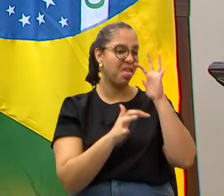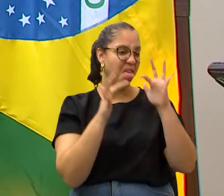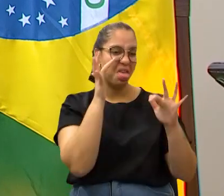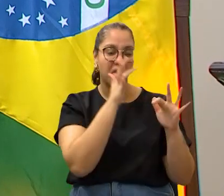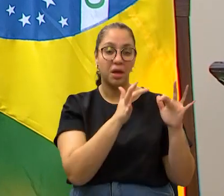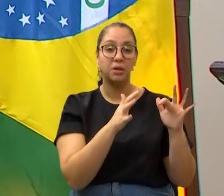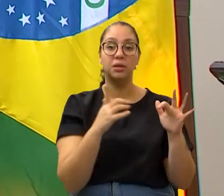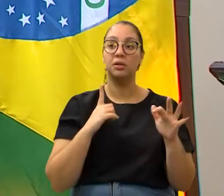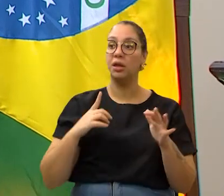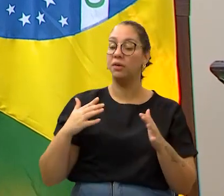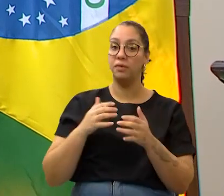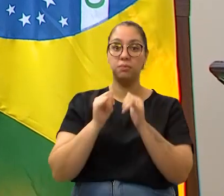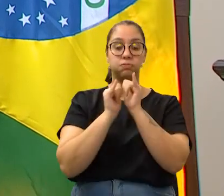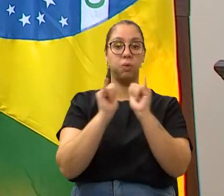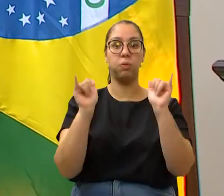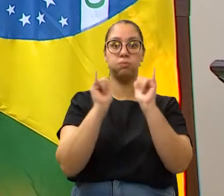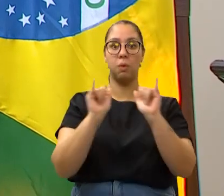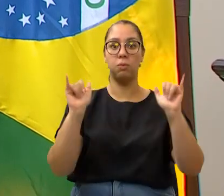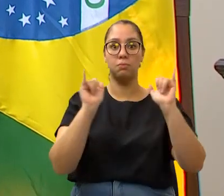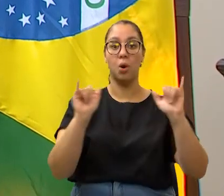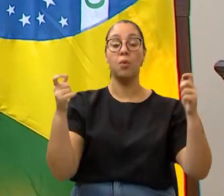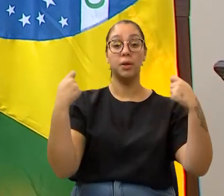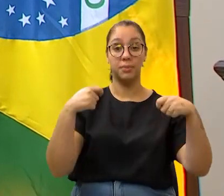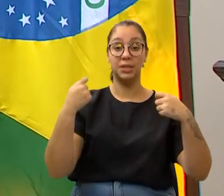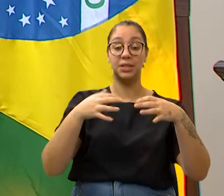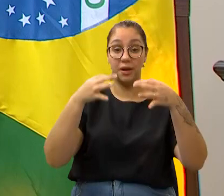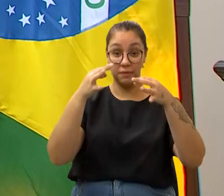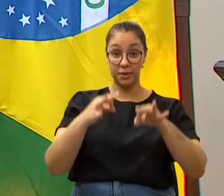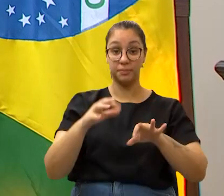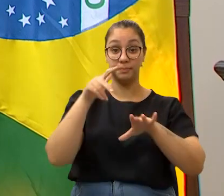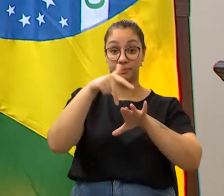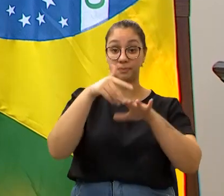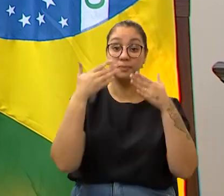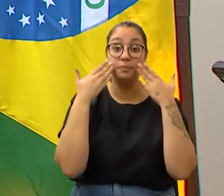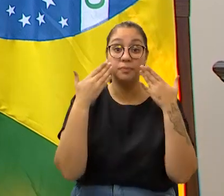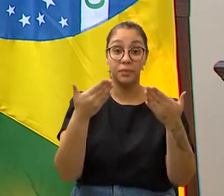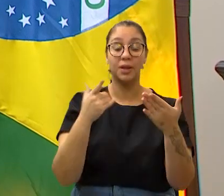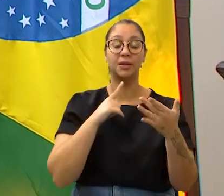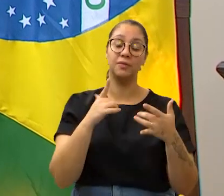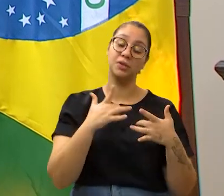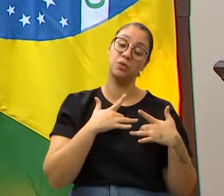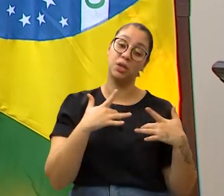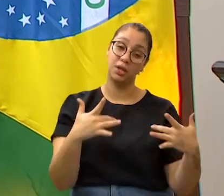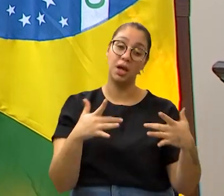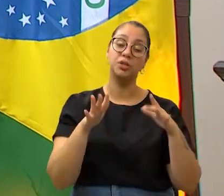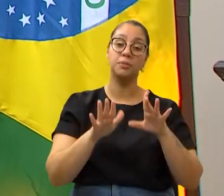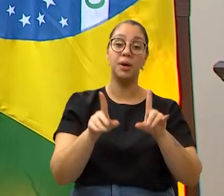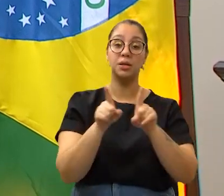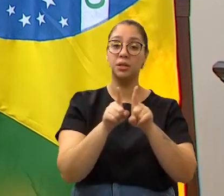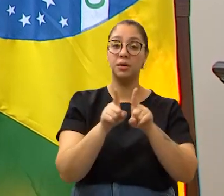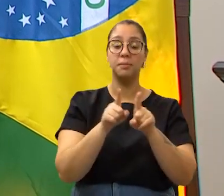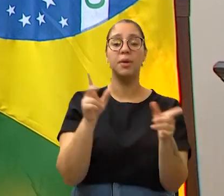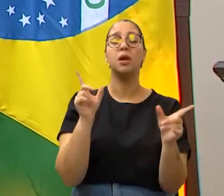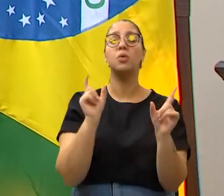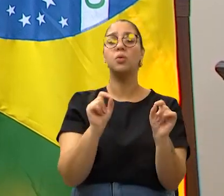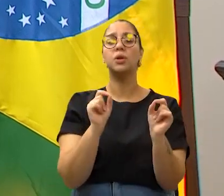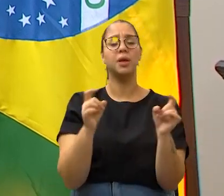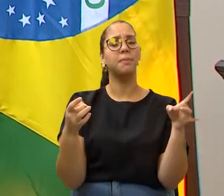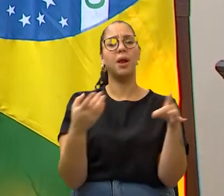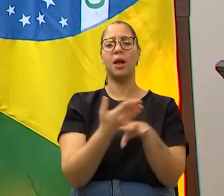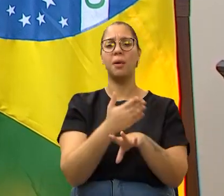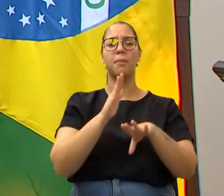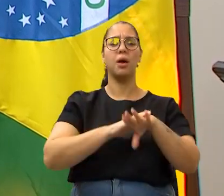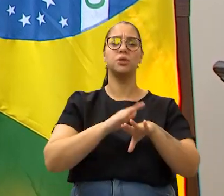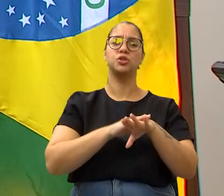e, obviamente, a gente tinha que se posicionar, não só para emprestar solidariedade, mas para condenar